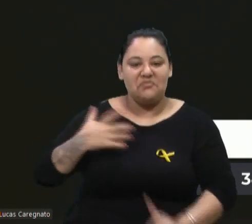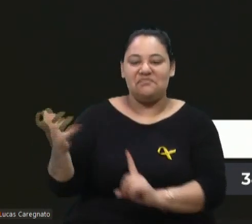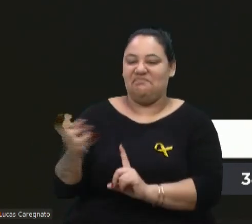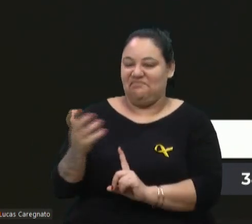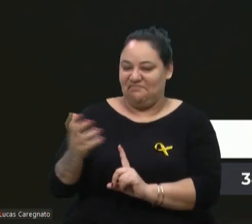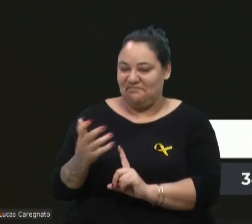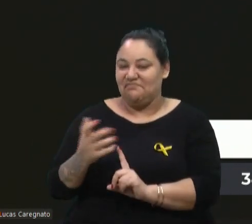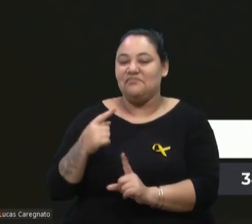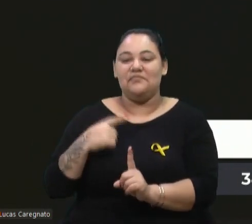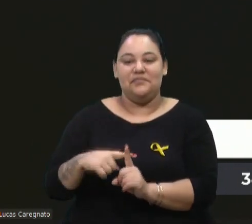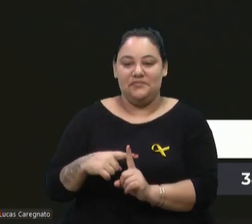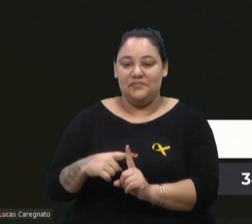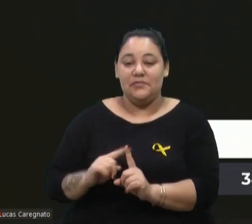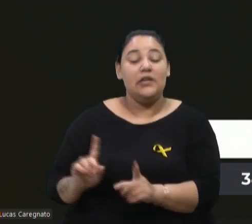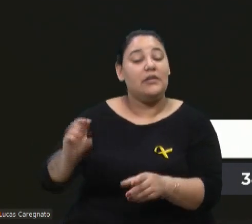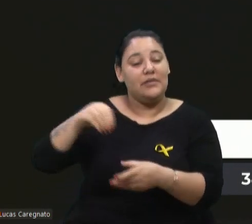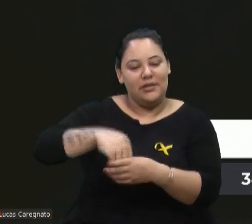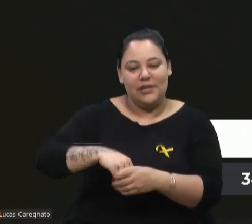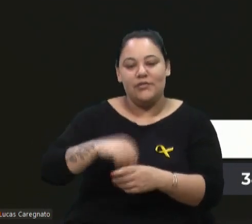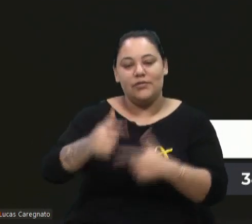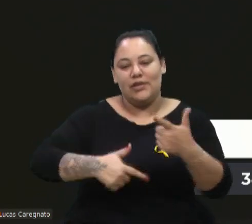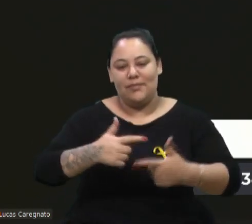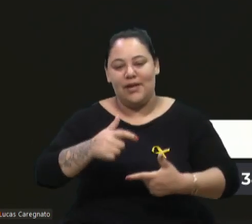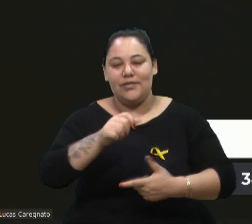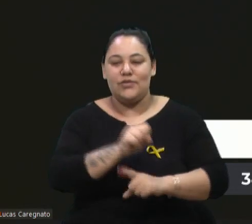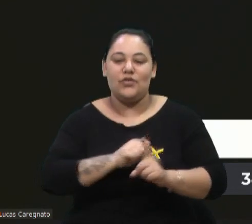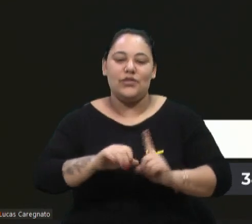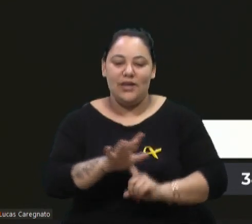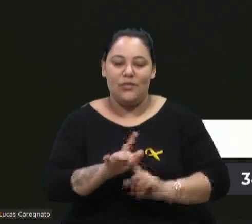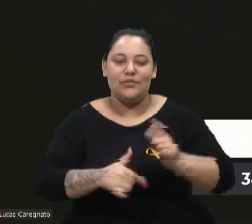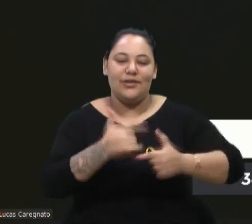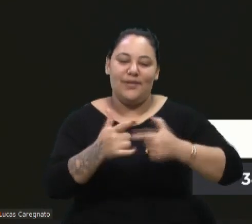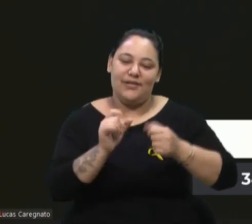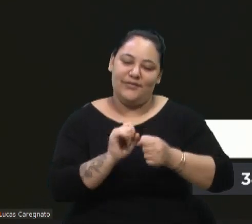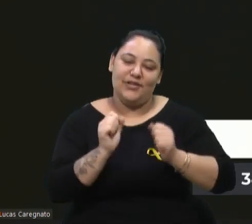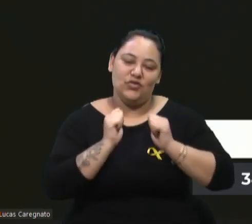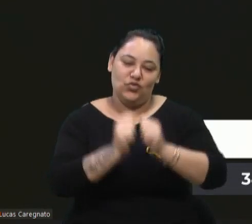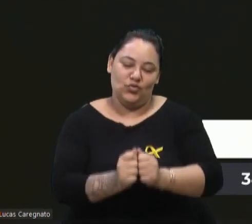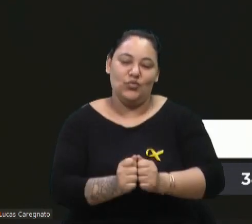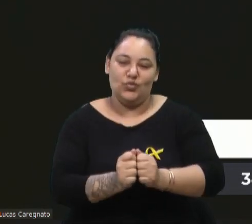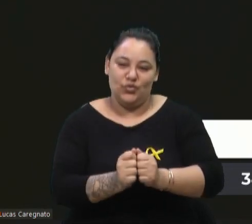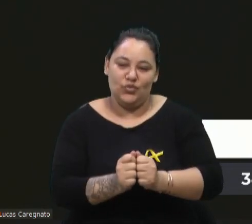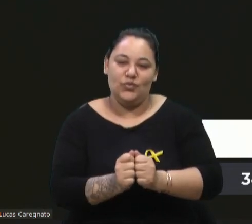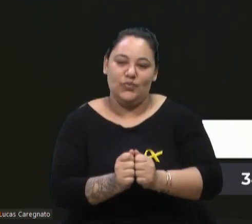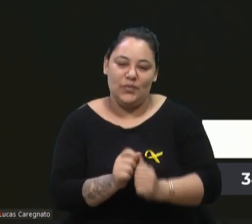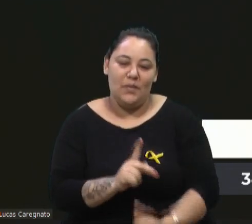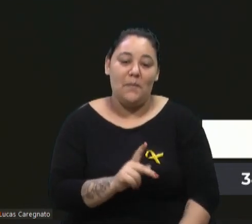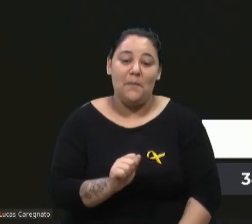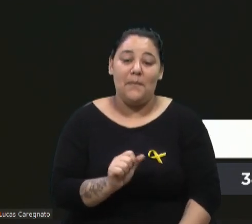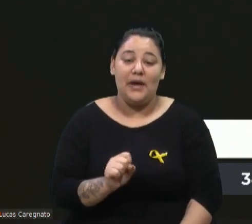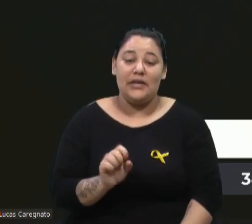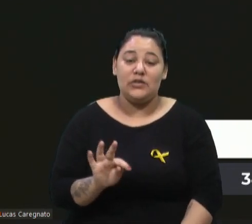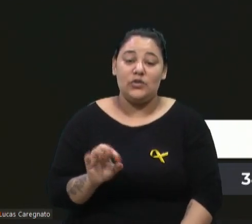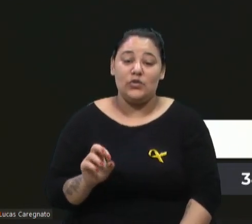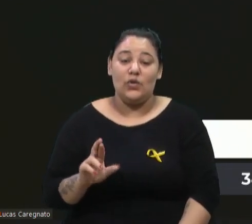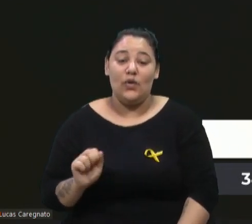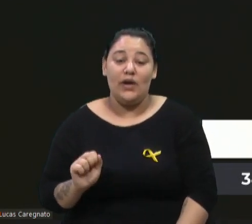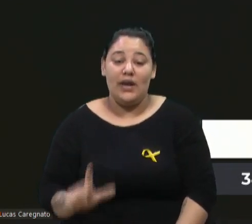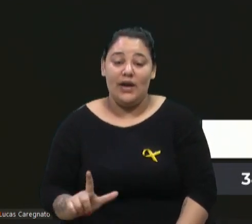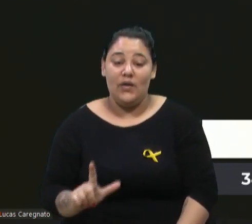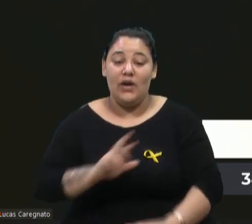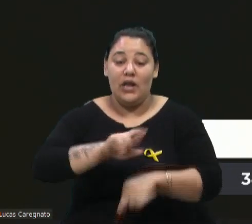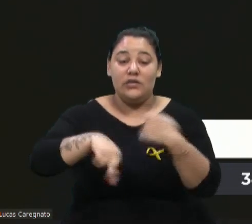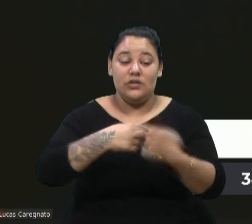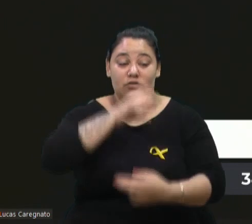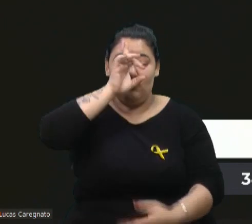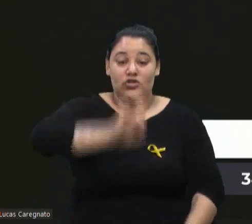nas pastorais sociais pelo trabalho que ele desempenhou à frente das pastorais relacionadas ao direito e à defesa